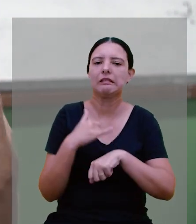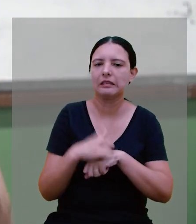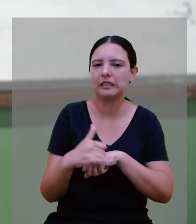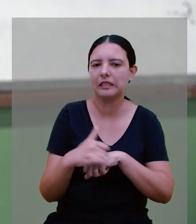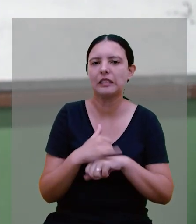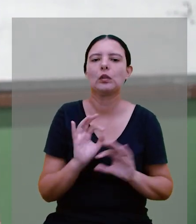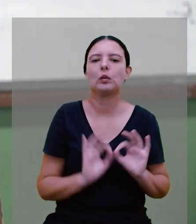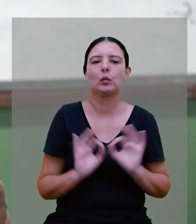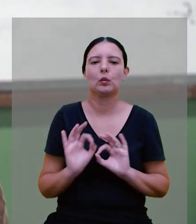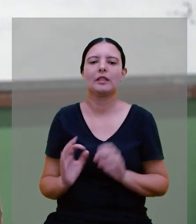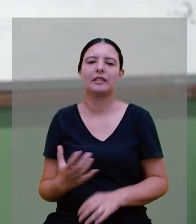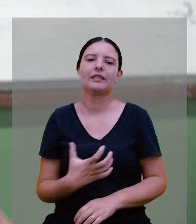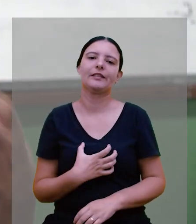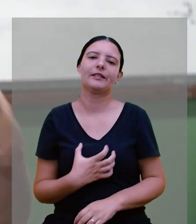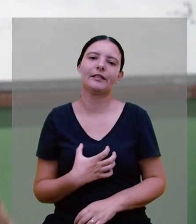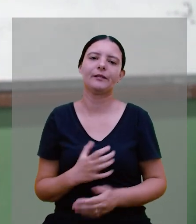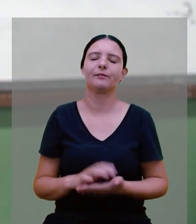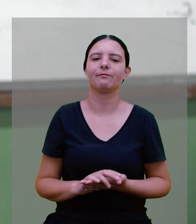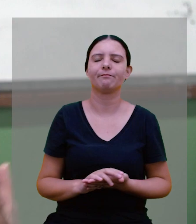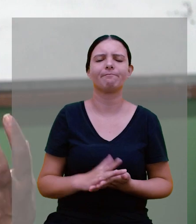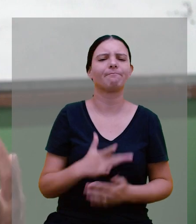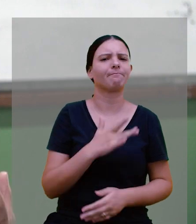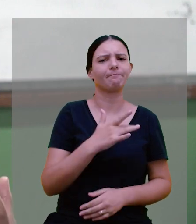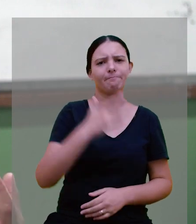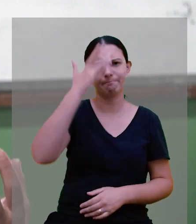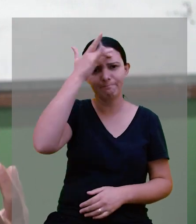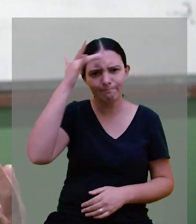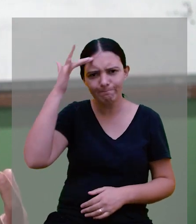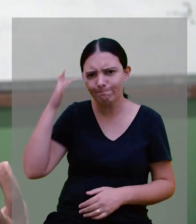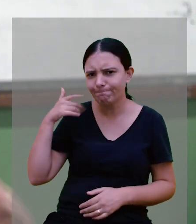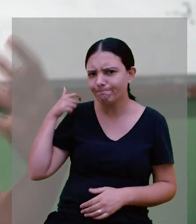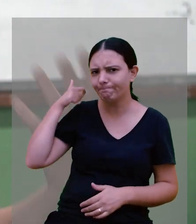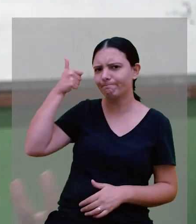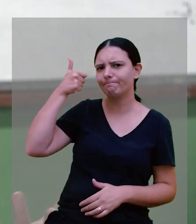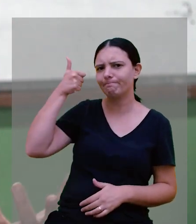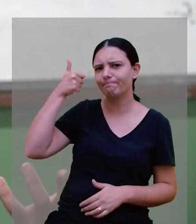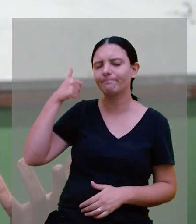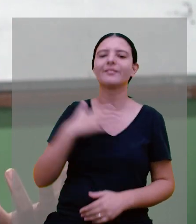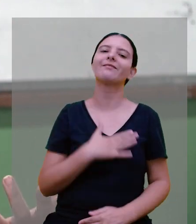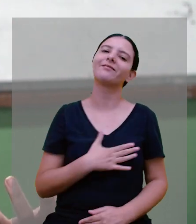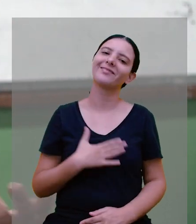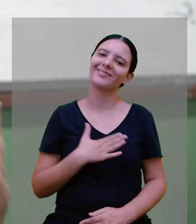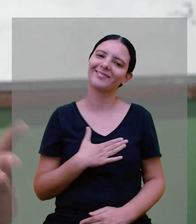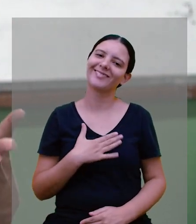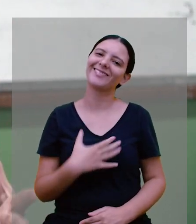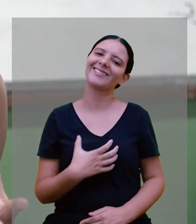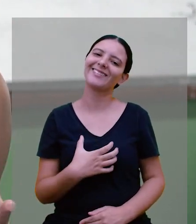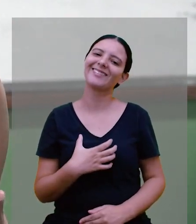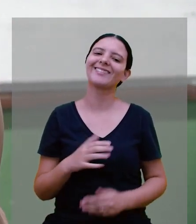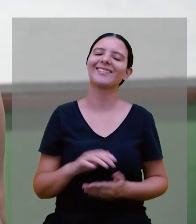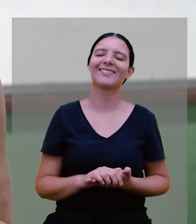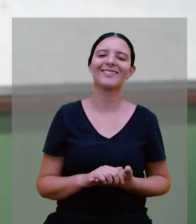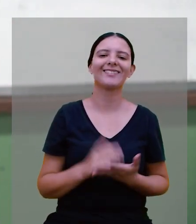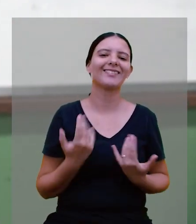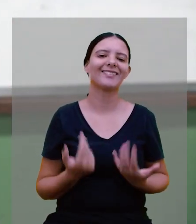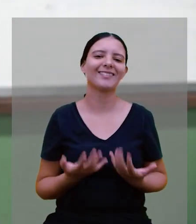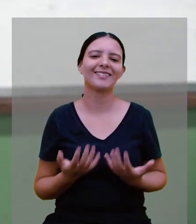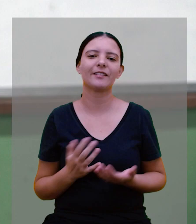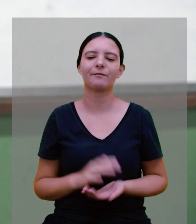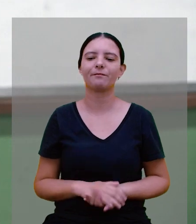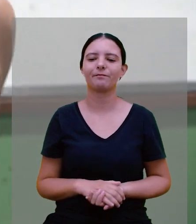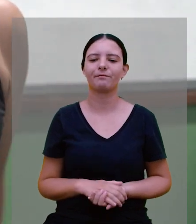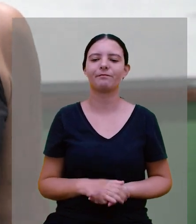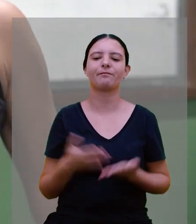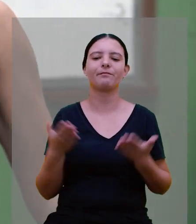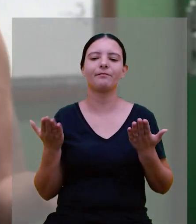de organizar sentimento, de ter saúde emocional, né? E de ter prazer, de ter alegria. Agora, eu vou falar